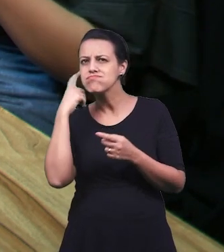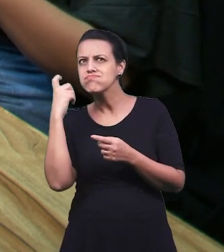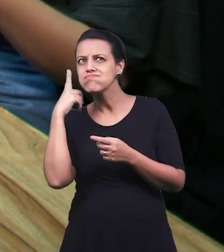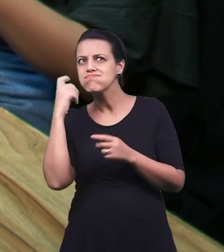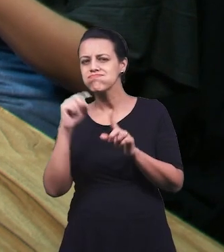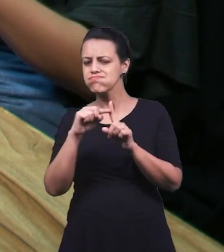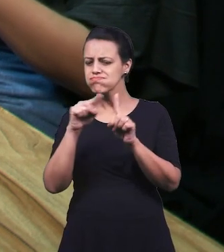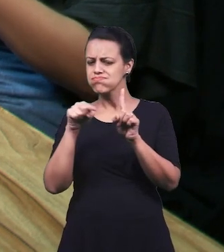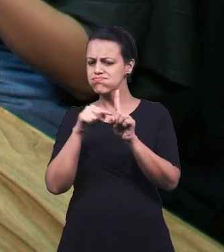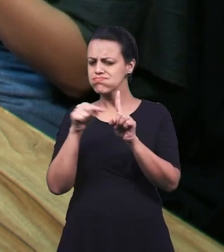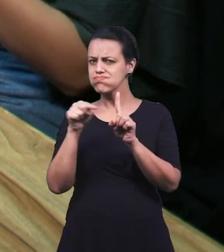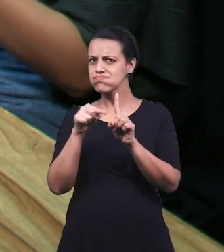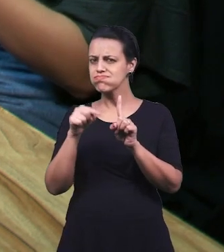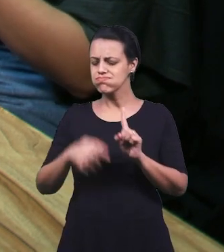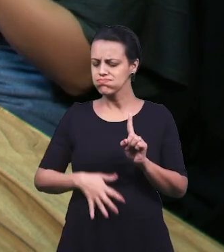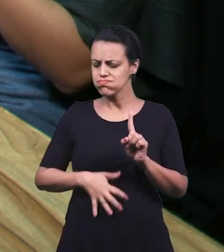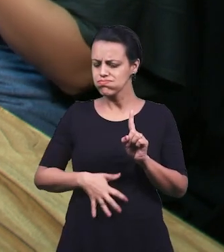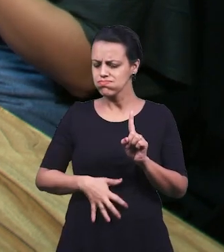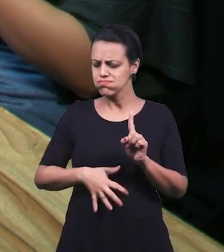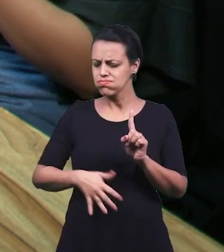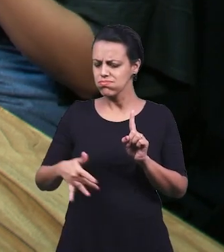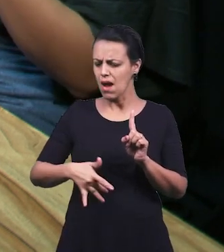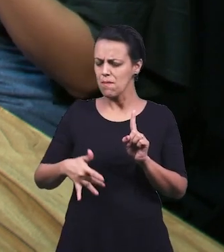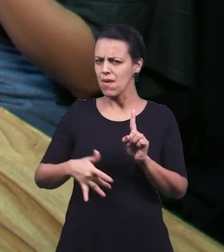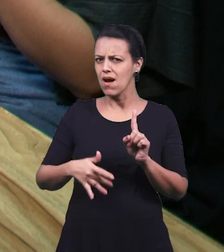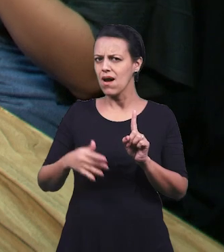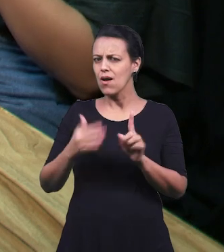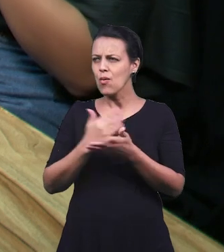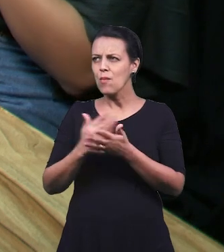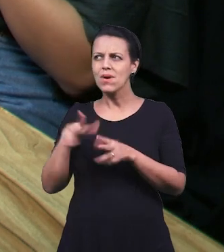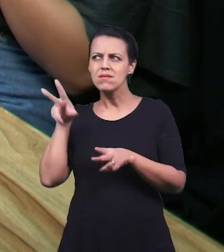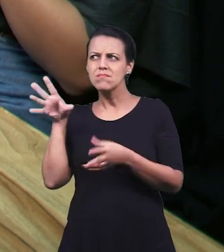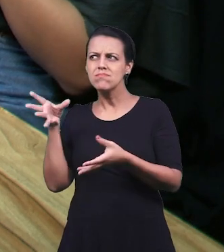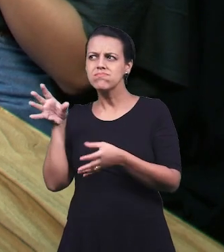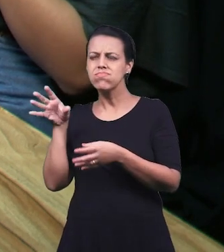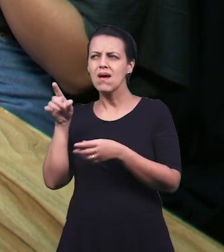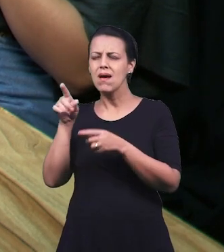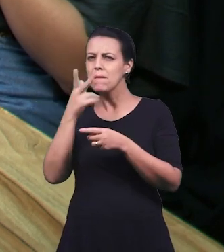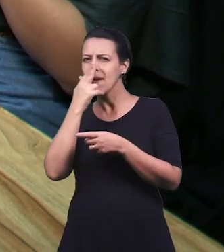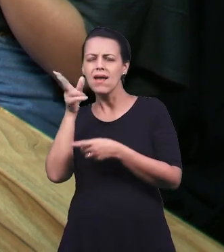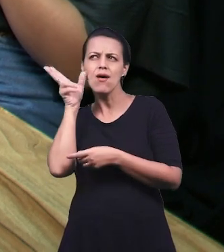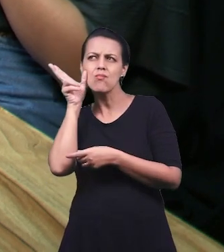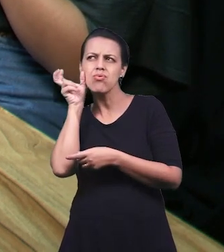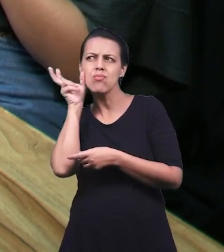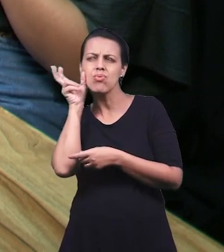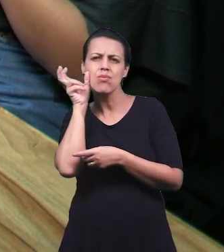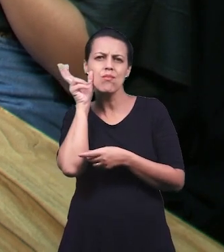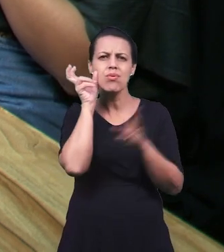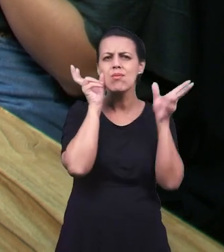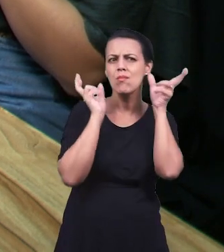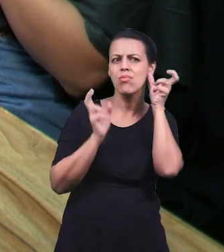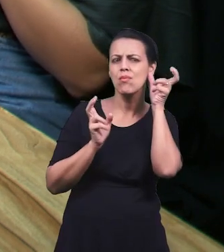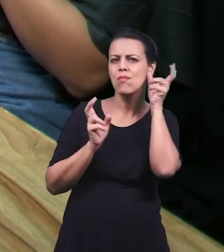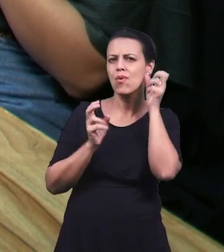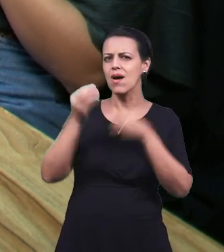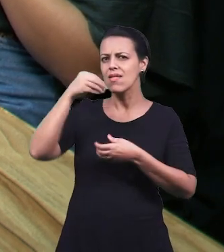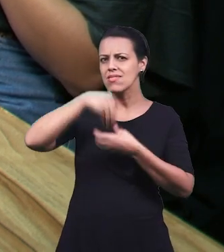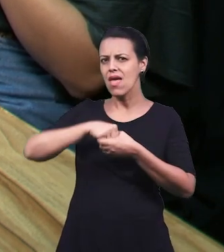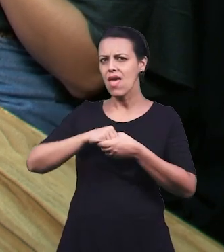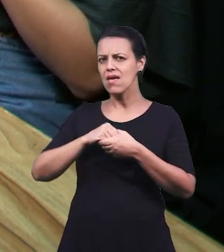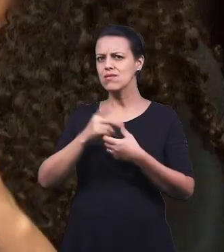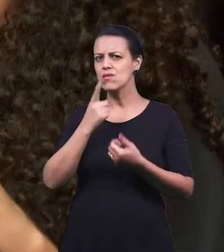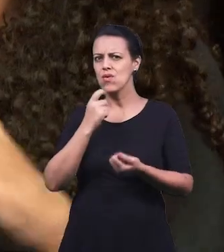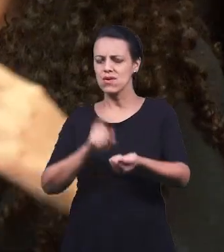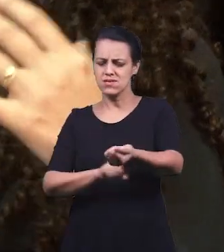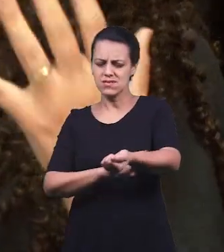seja internos da própria mãe, o coração, o pulmão, o fluxo, né, do intestino, do sangue